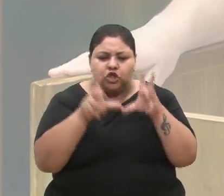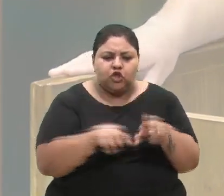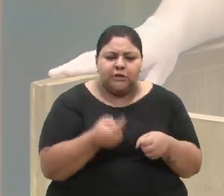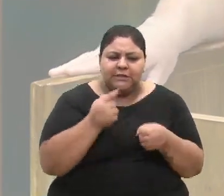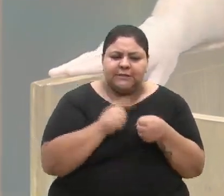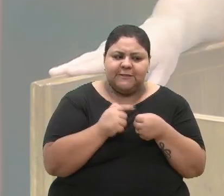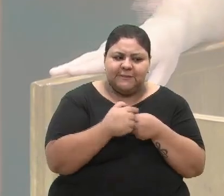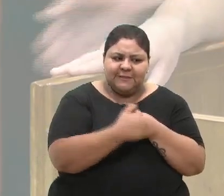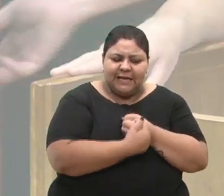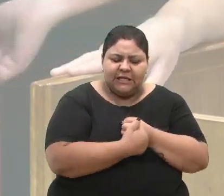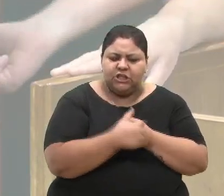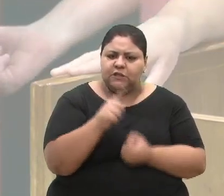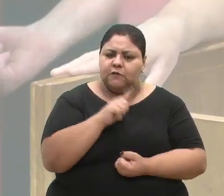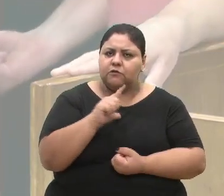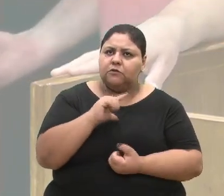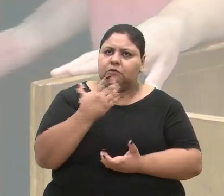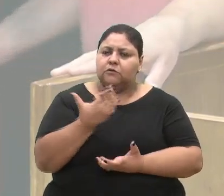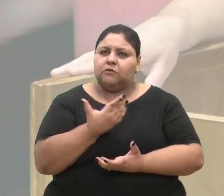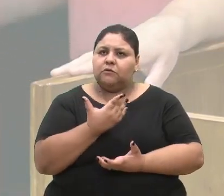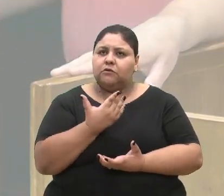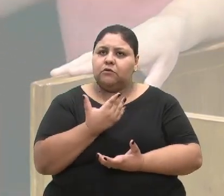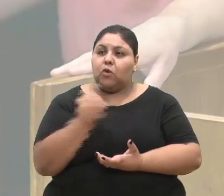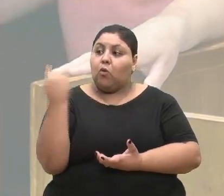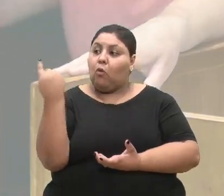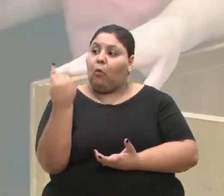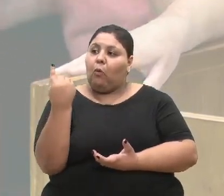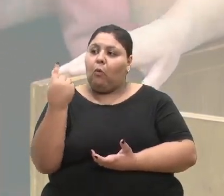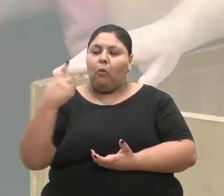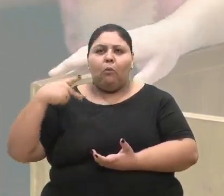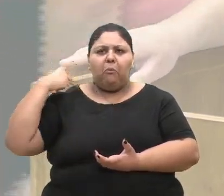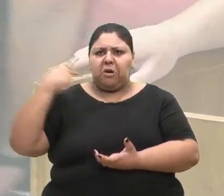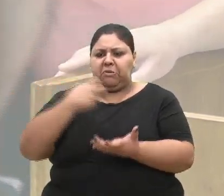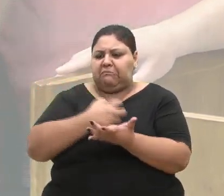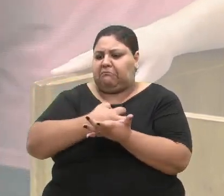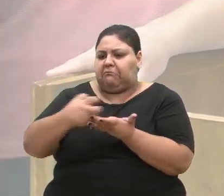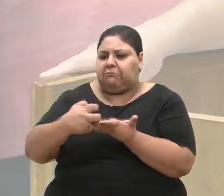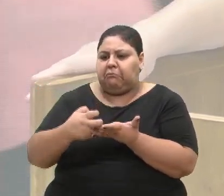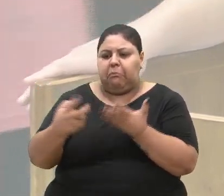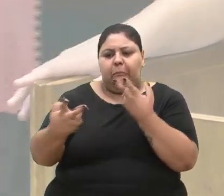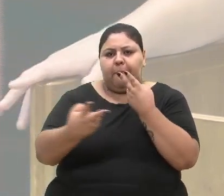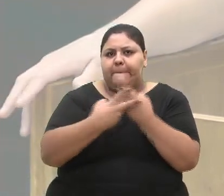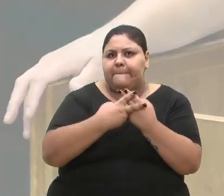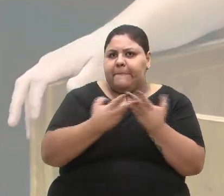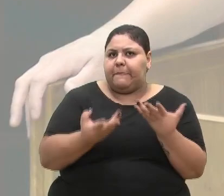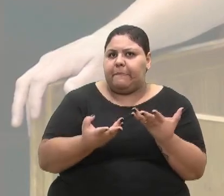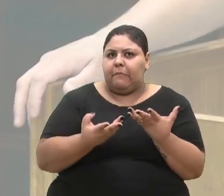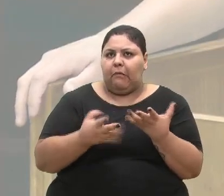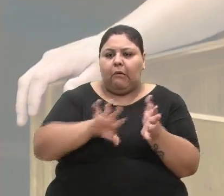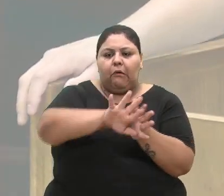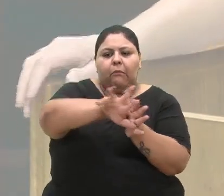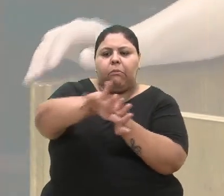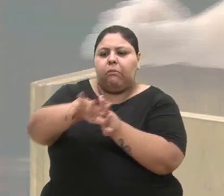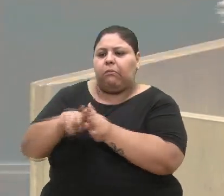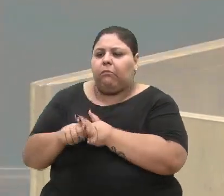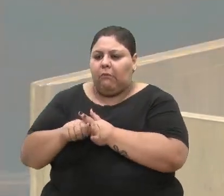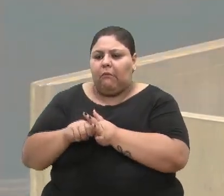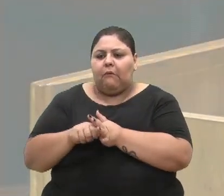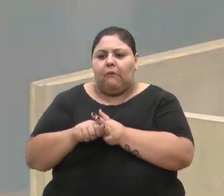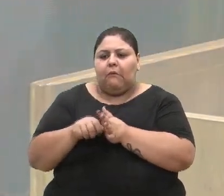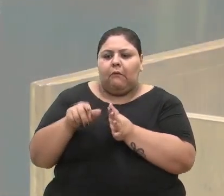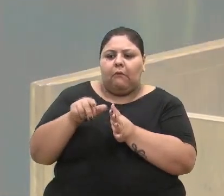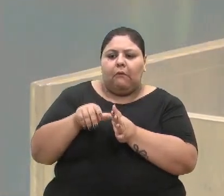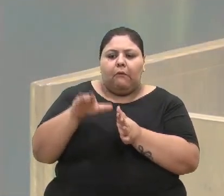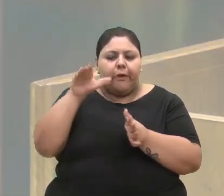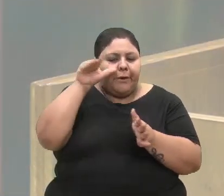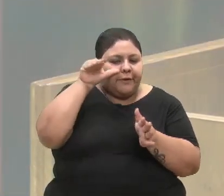Gladys, vereador Renato, um político cassado, um político preso, um político corrupto, um político investigado, aquele